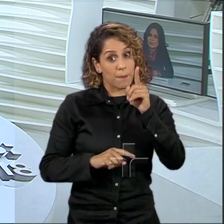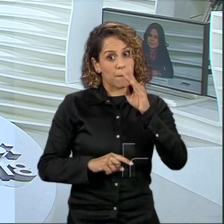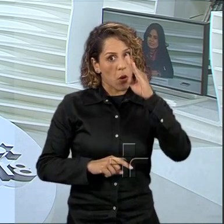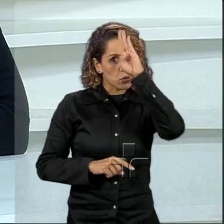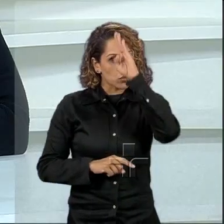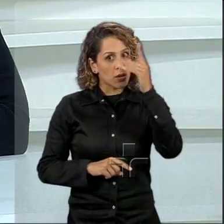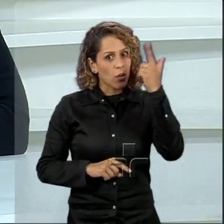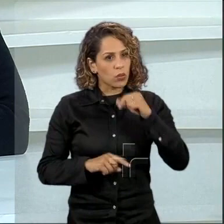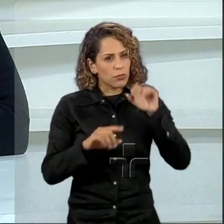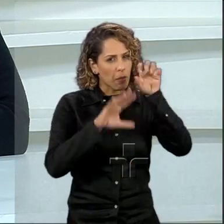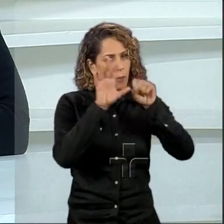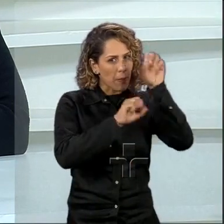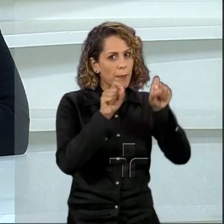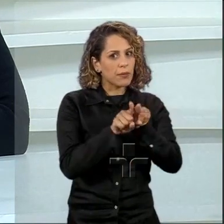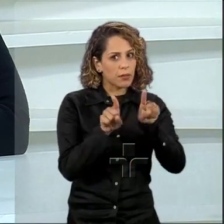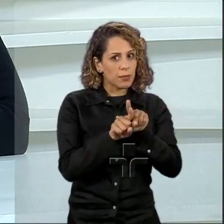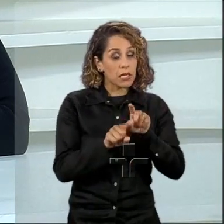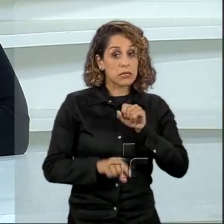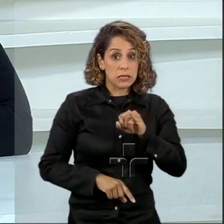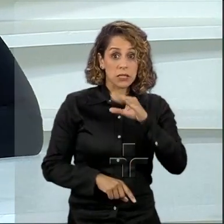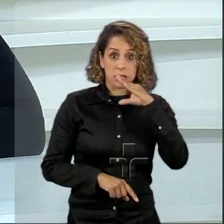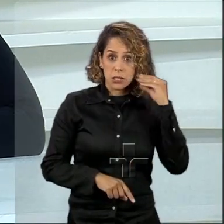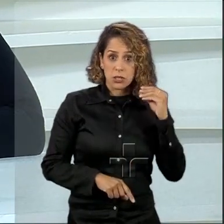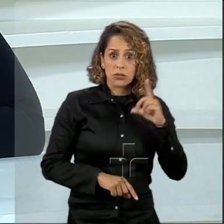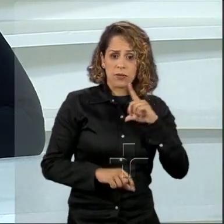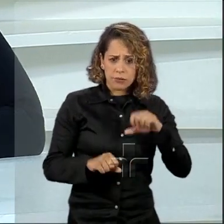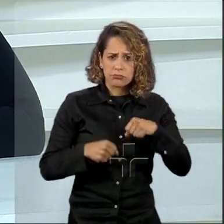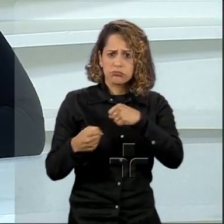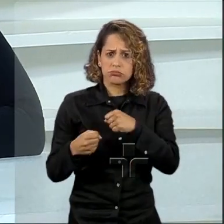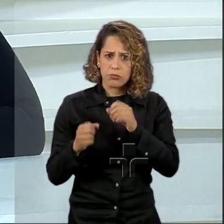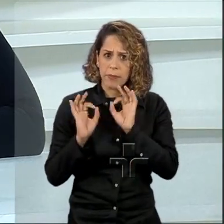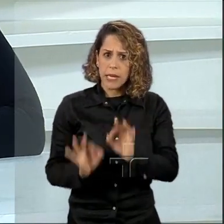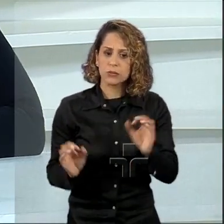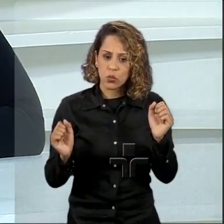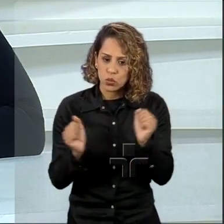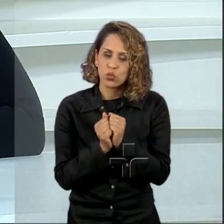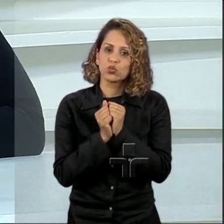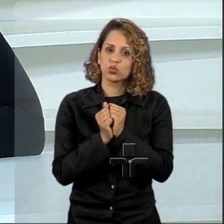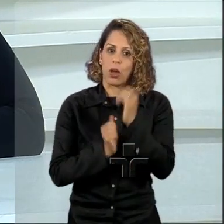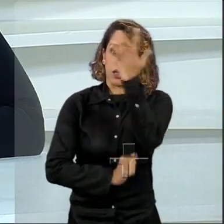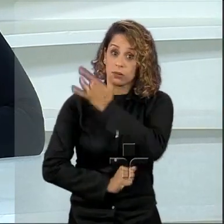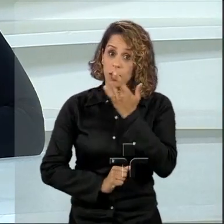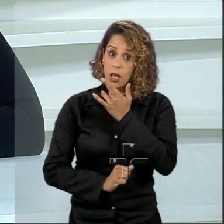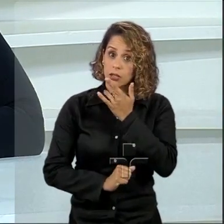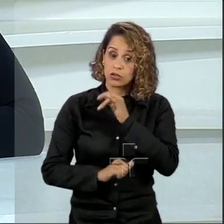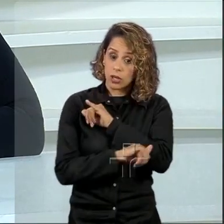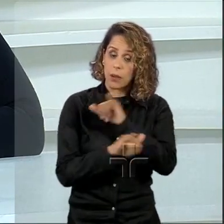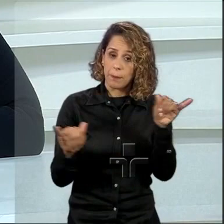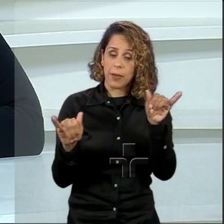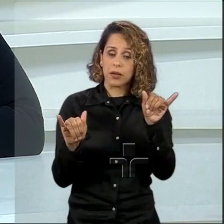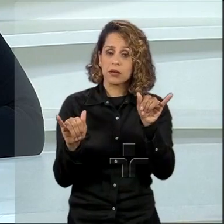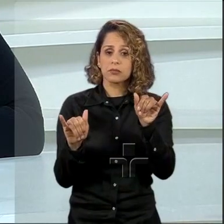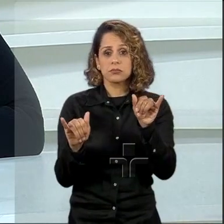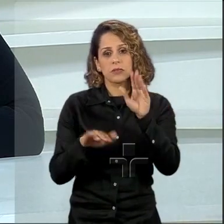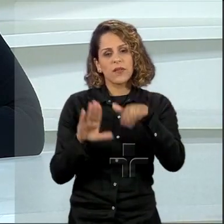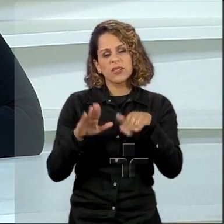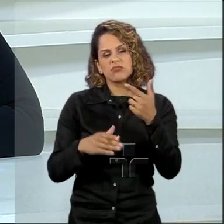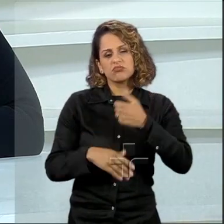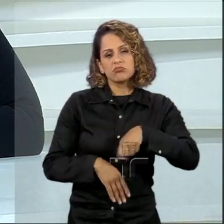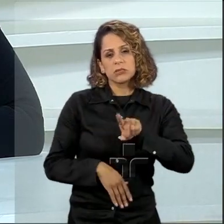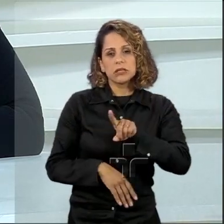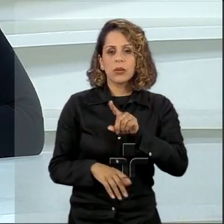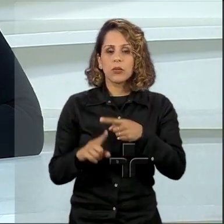Rio, se engajá-lo efetivamente na campanha, e talvez não haja grande dificuldade disso, porque o Jacques Wagner, eleito senador pela